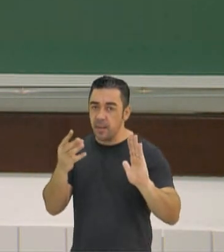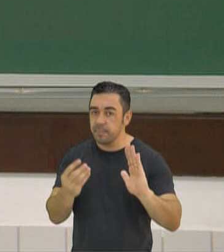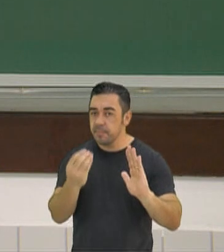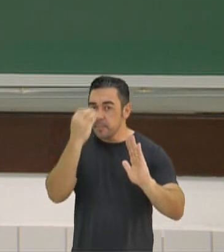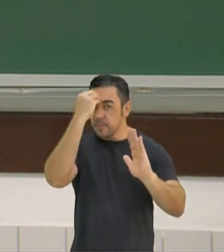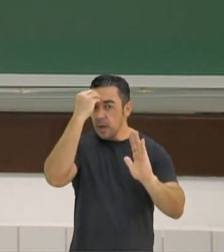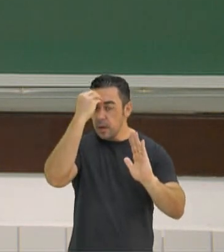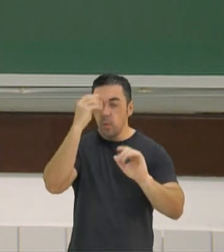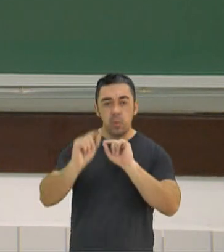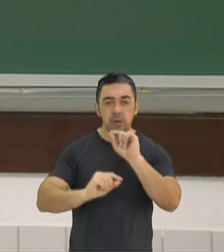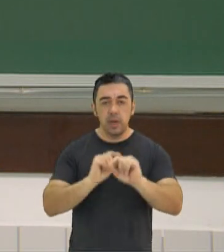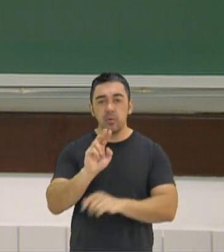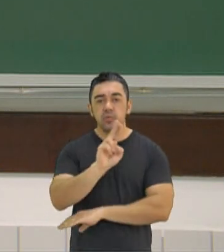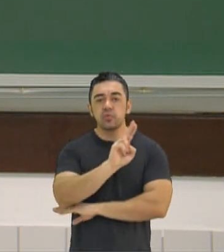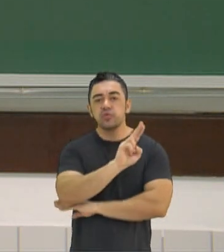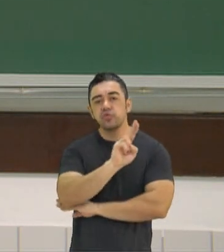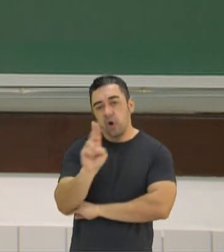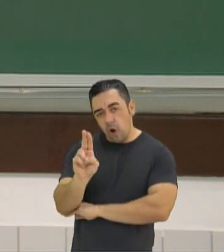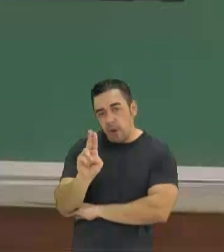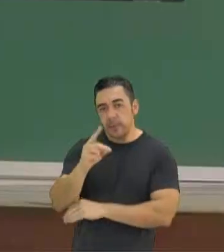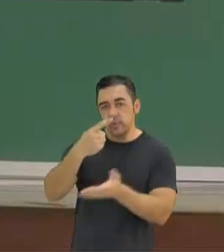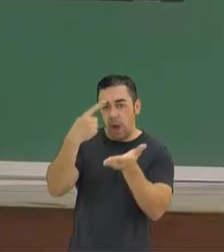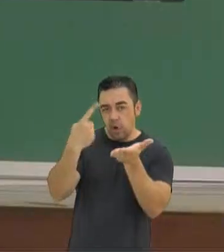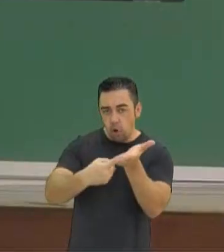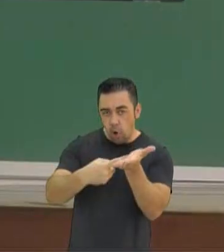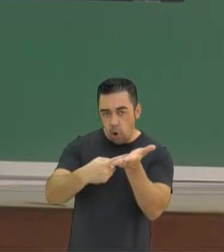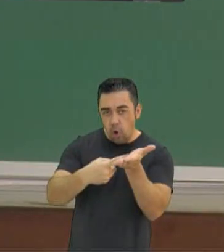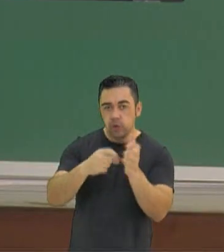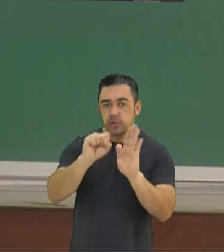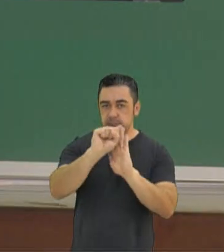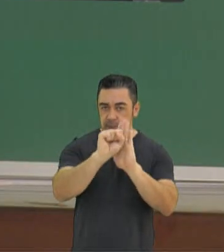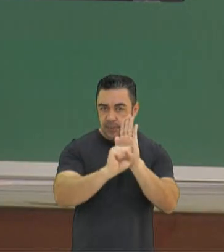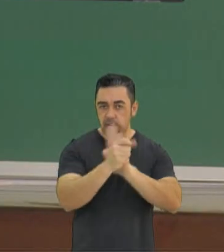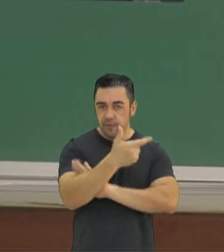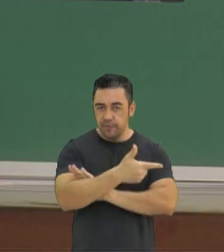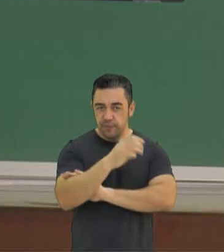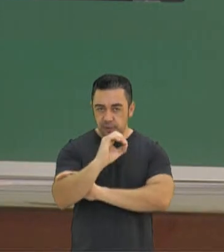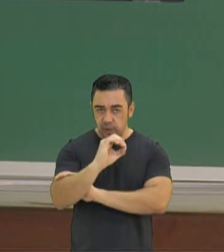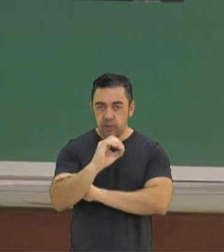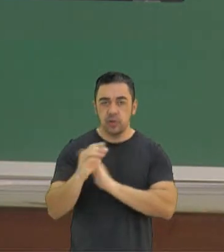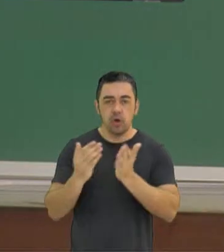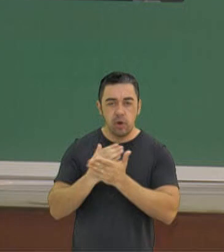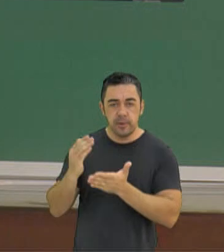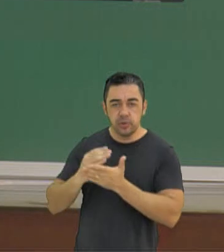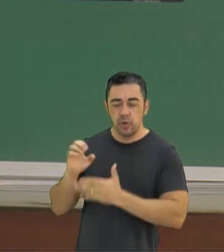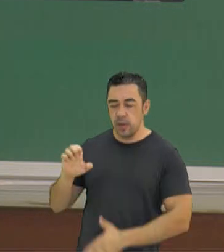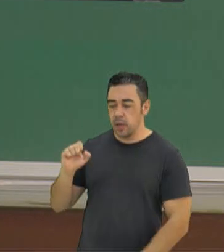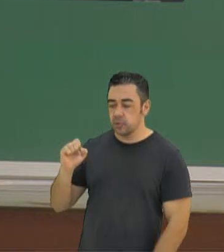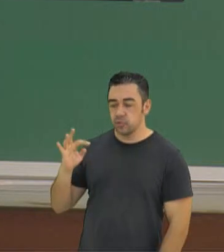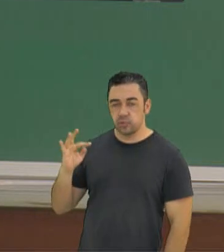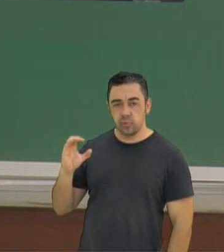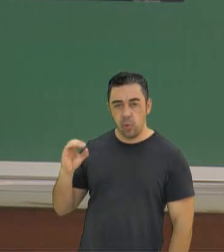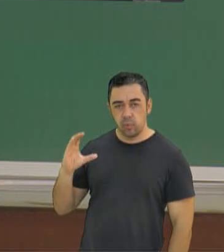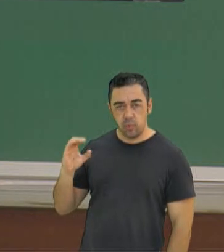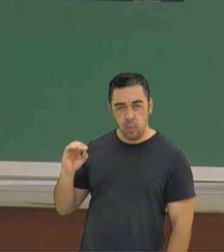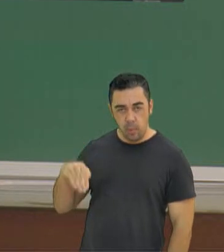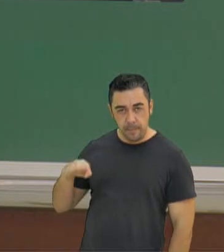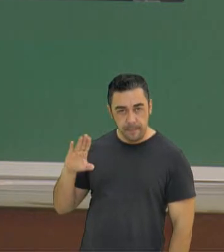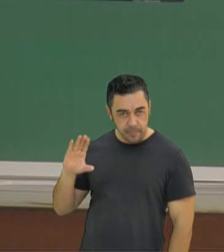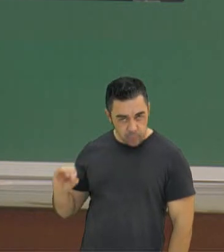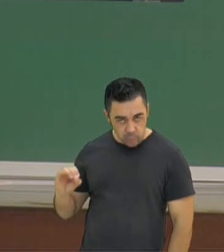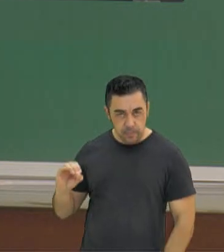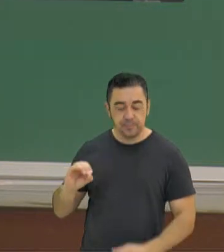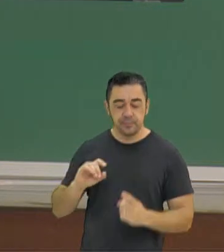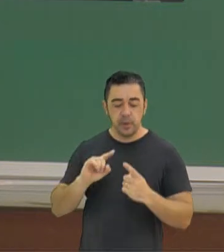deve abranger o nome dos acordos durante o século XX, começando em Estocolmo, até metas e objetivos